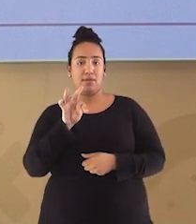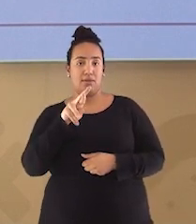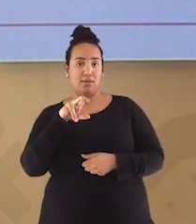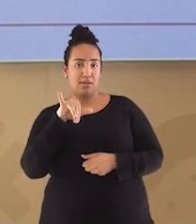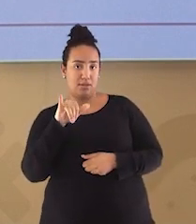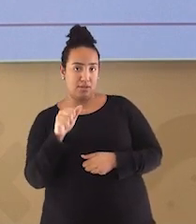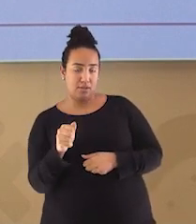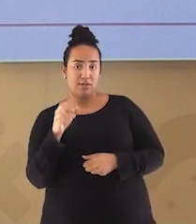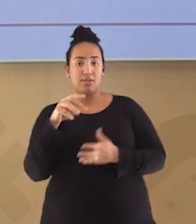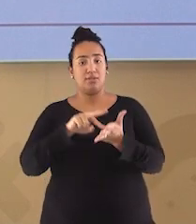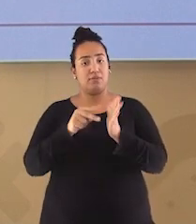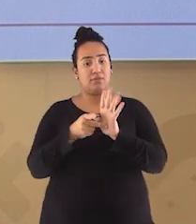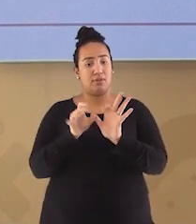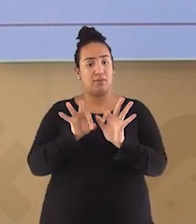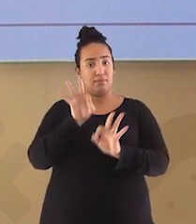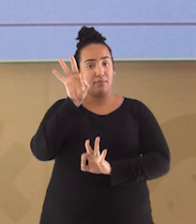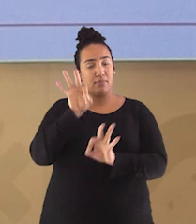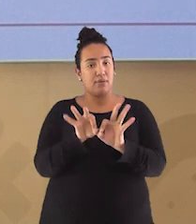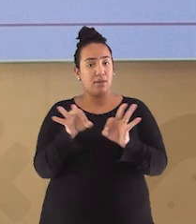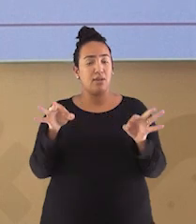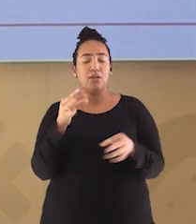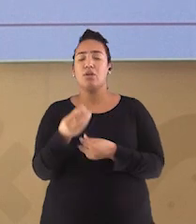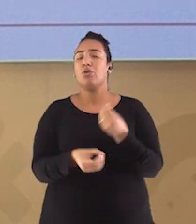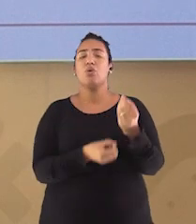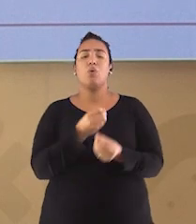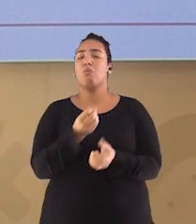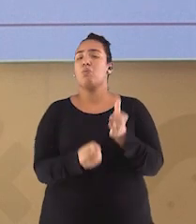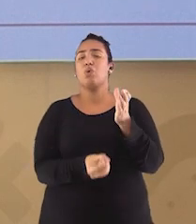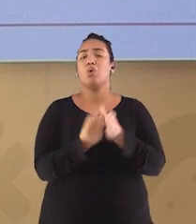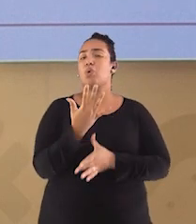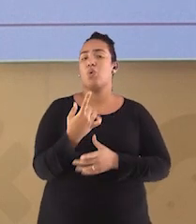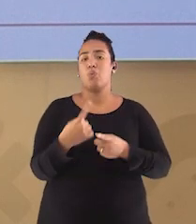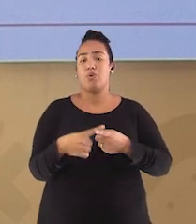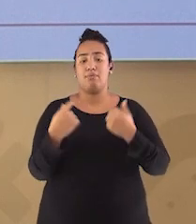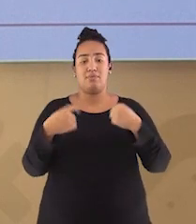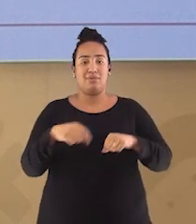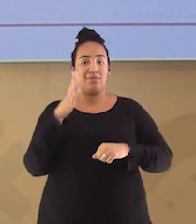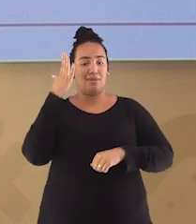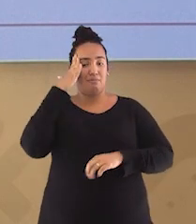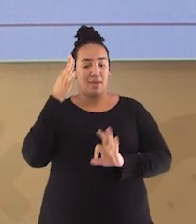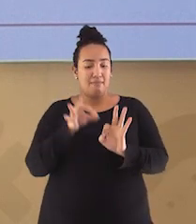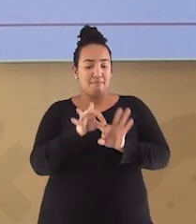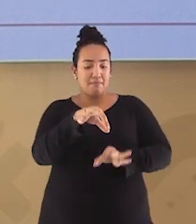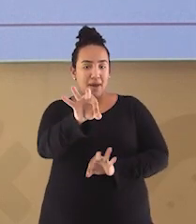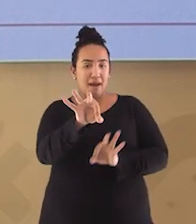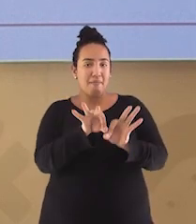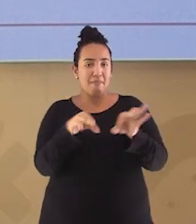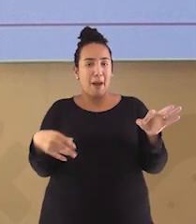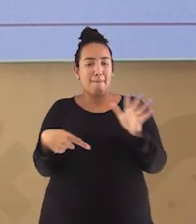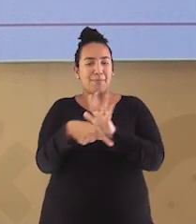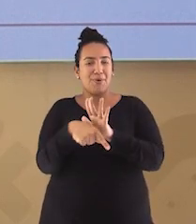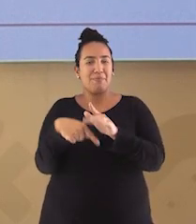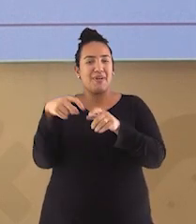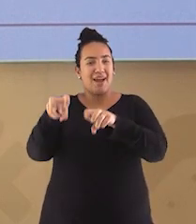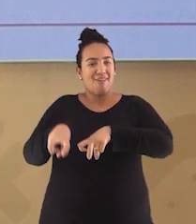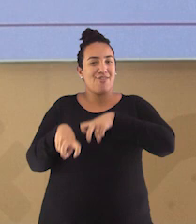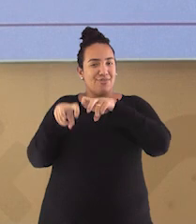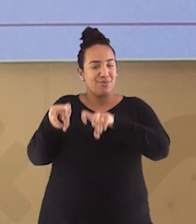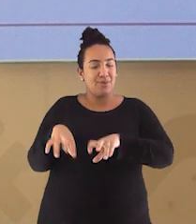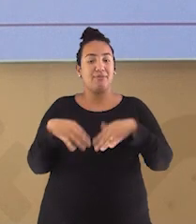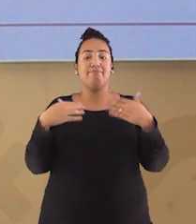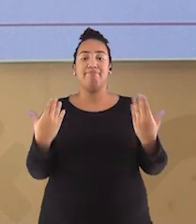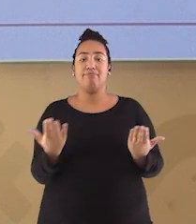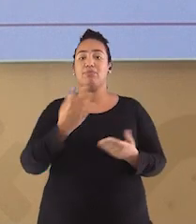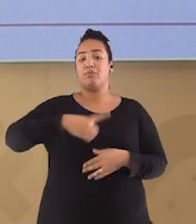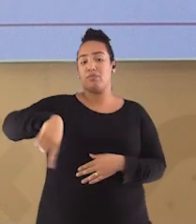partir da necessidade de divisão de terras em função da Agricultura então para podermos continuar a